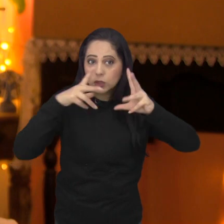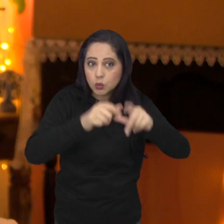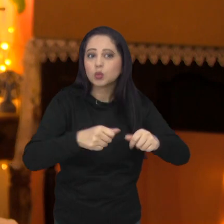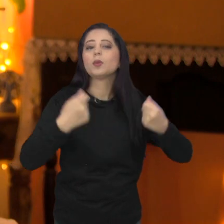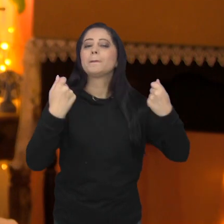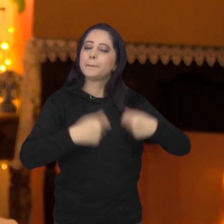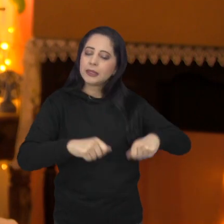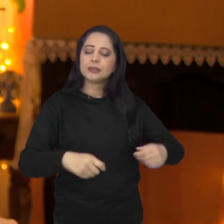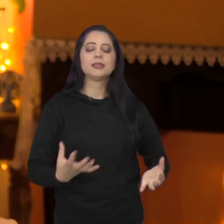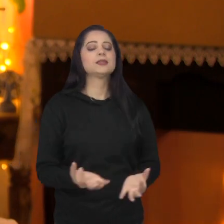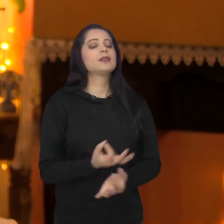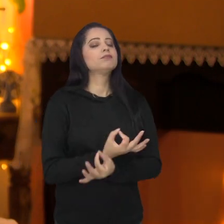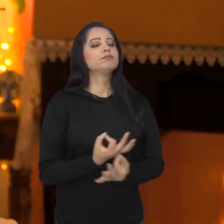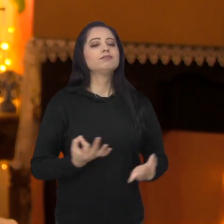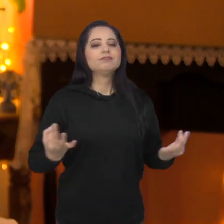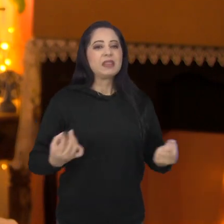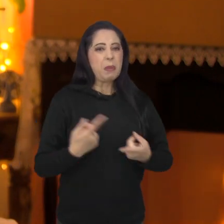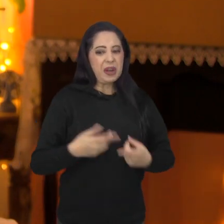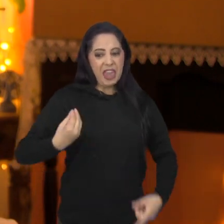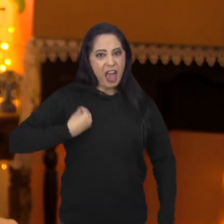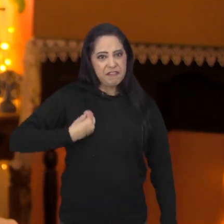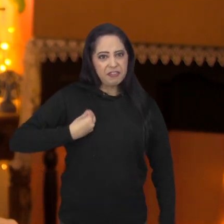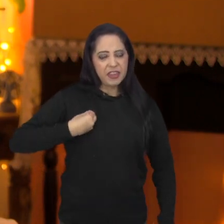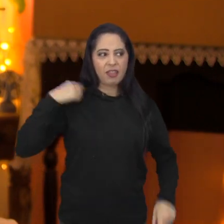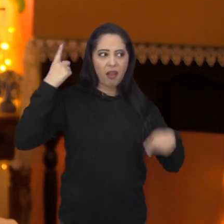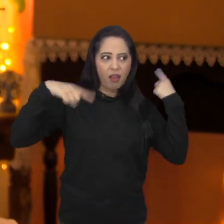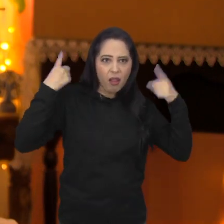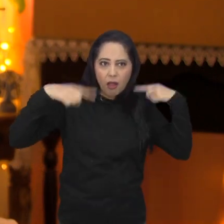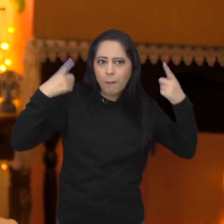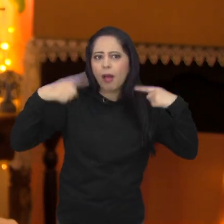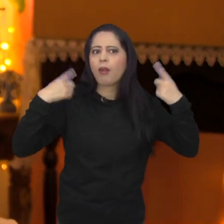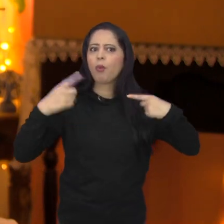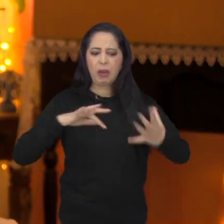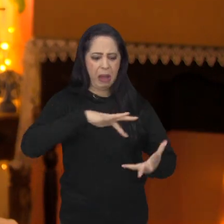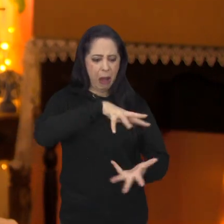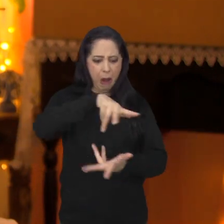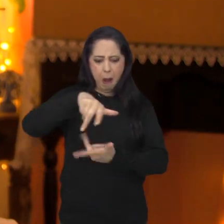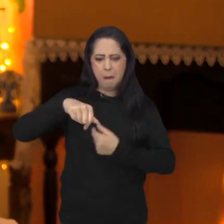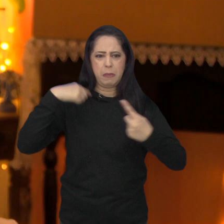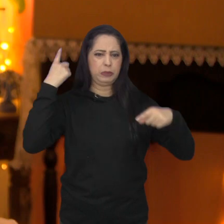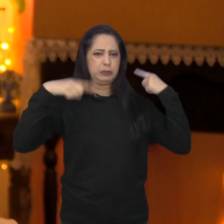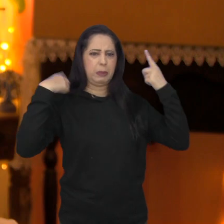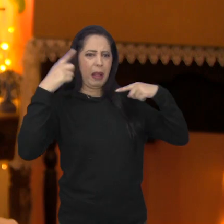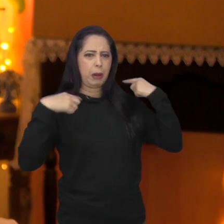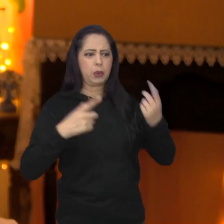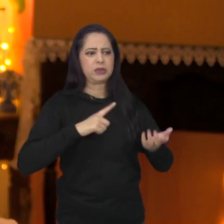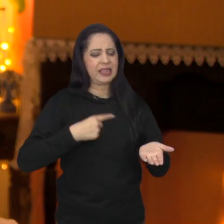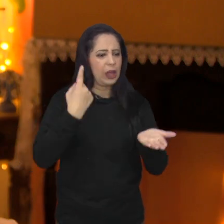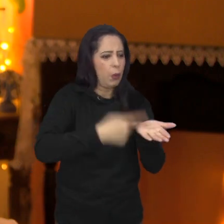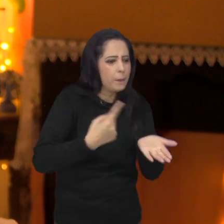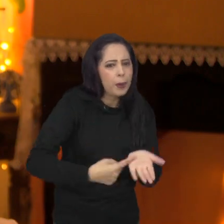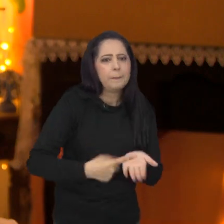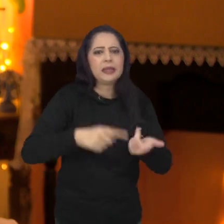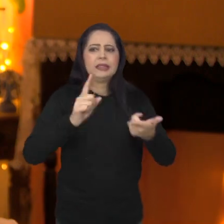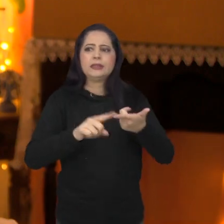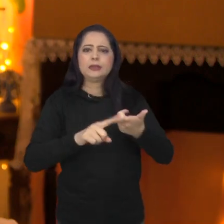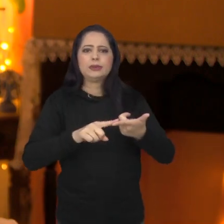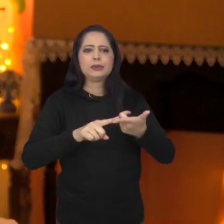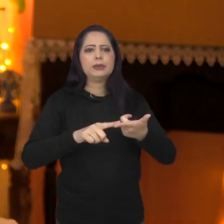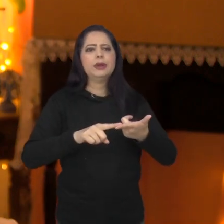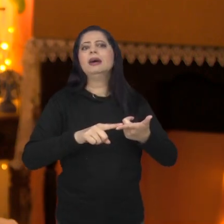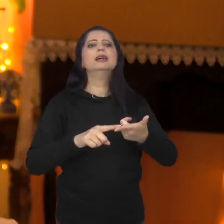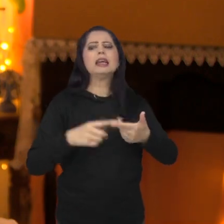sabe, a meditação, porque ainda mais nessa vida maluca que a gente tá, com tantos compromissos, com tantas